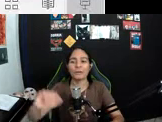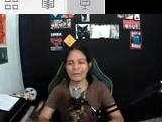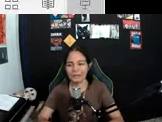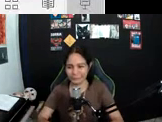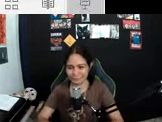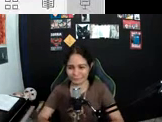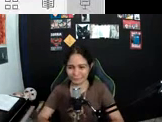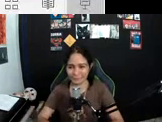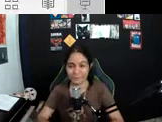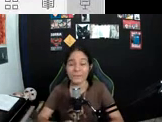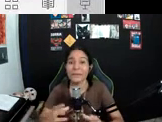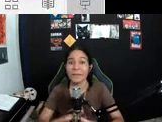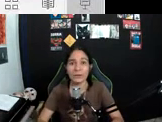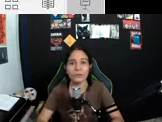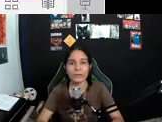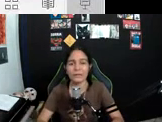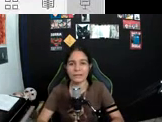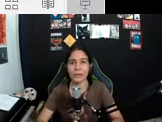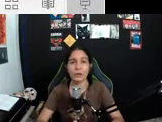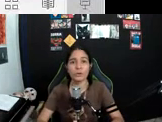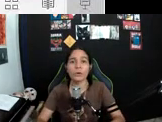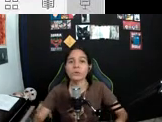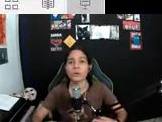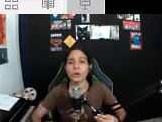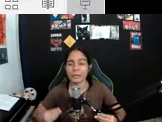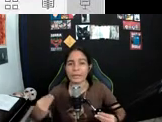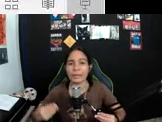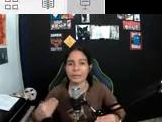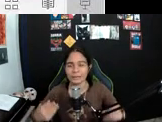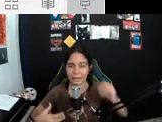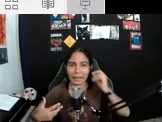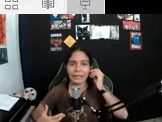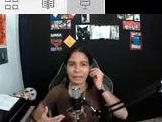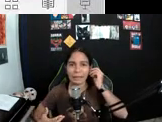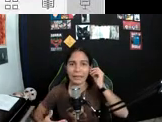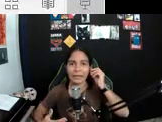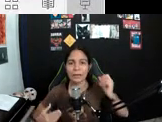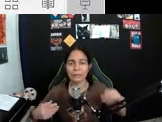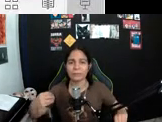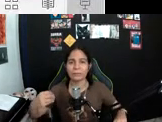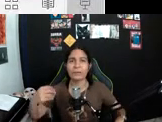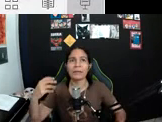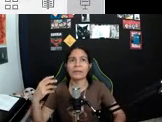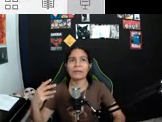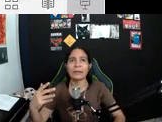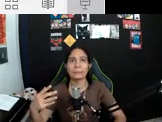doutor fulano. Não, gente. Doutor, quem tem